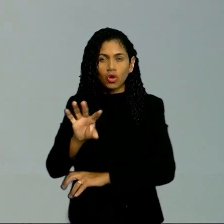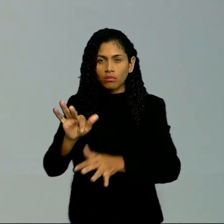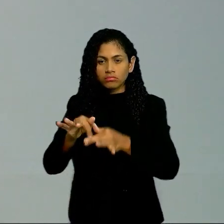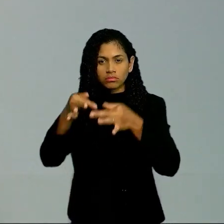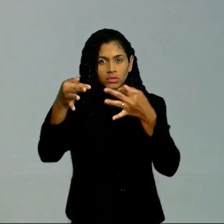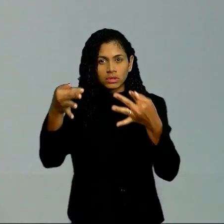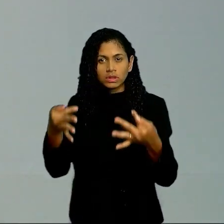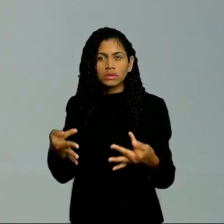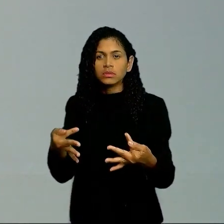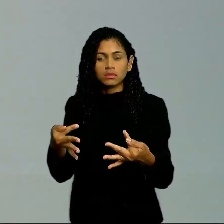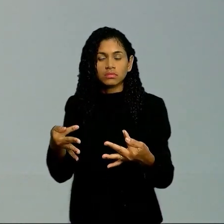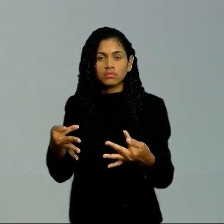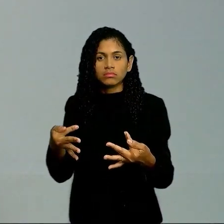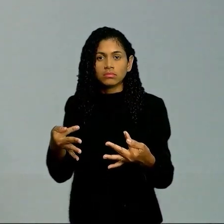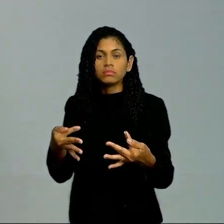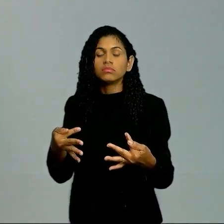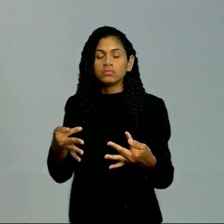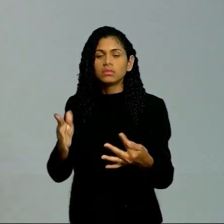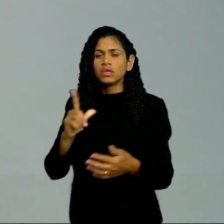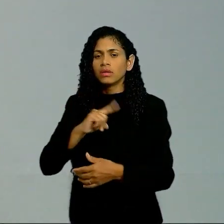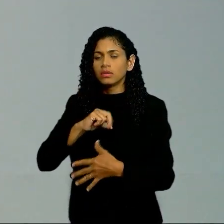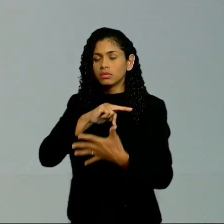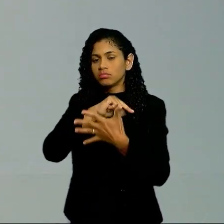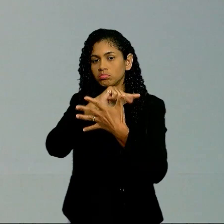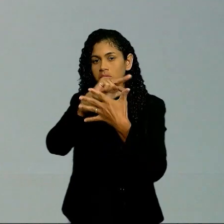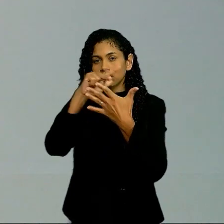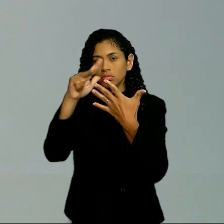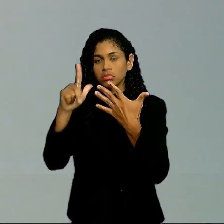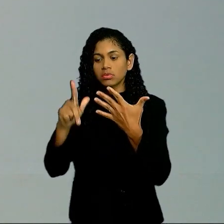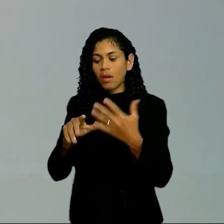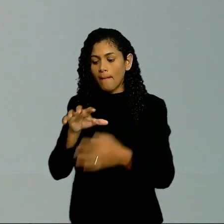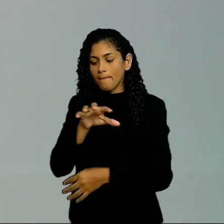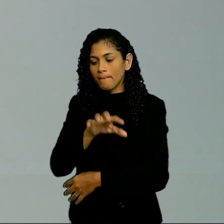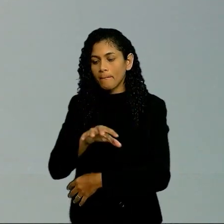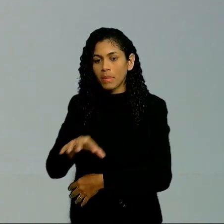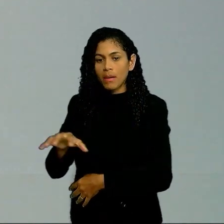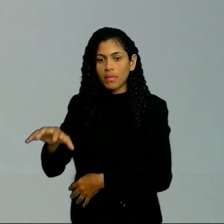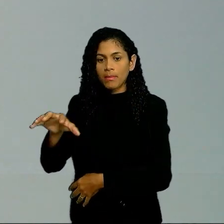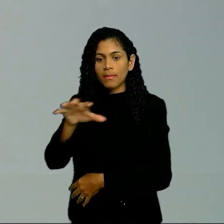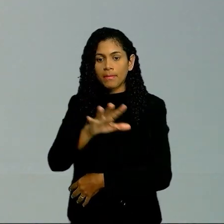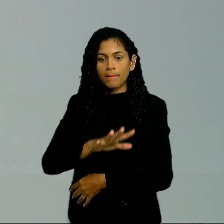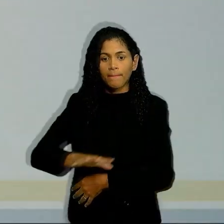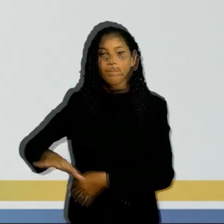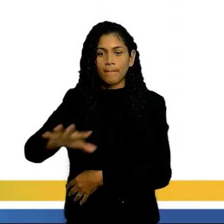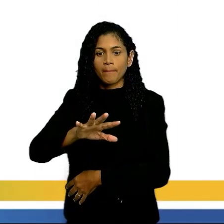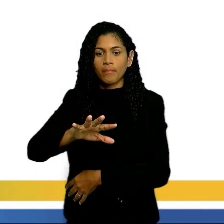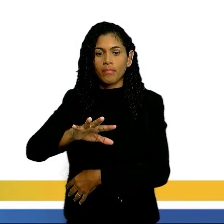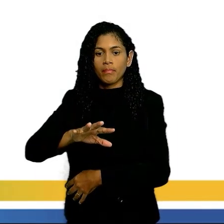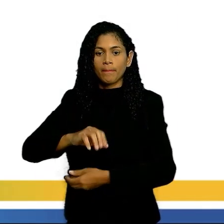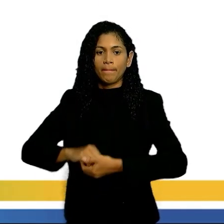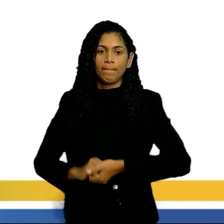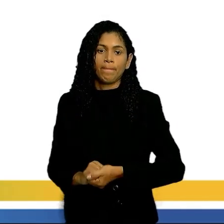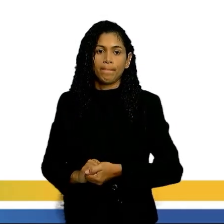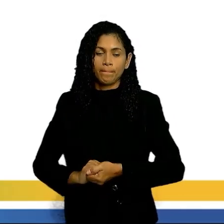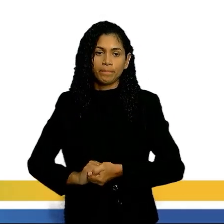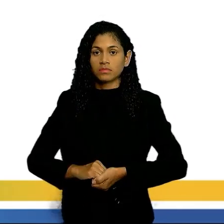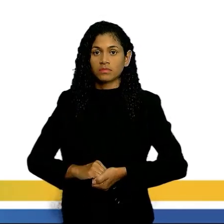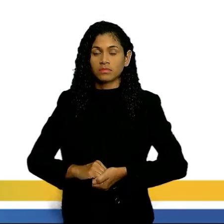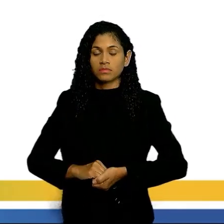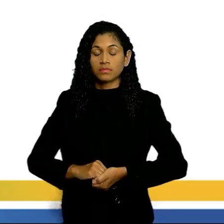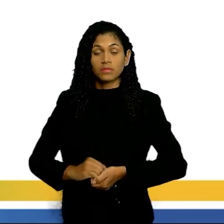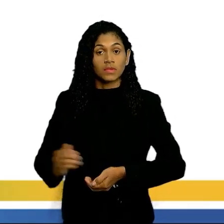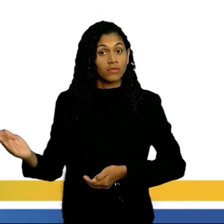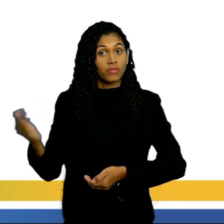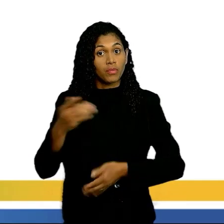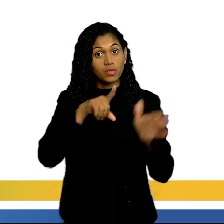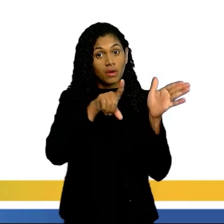A grandeza, ela abrange uma infinita área de conhecimento. Então, vamos lá. Vamos